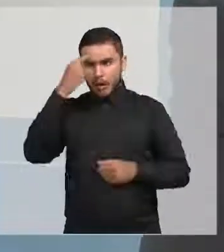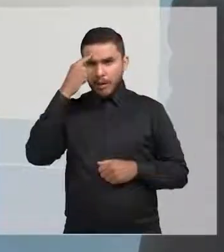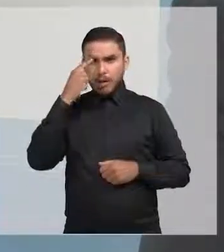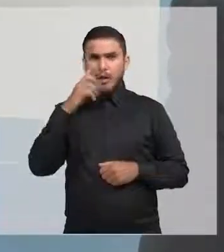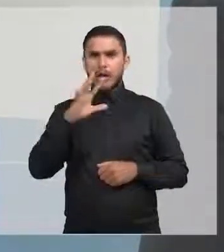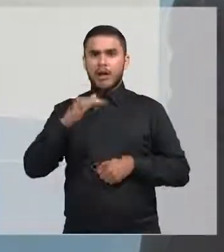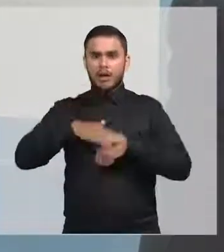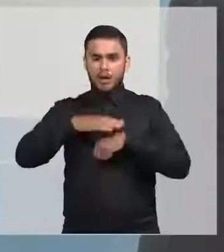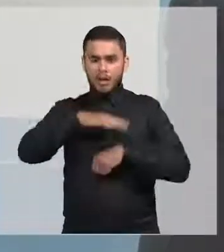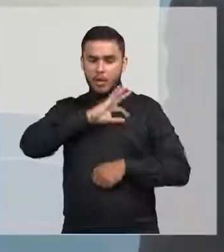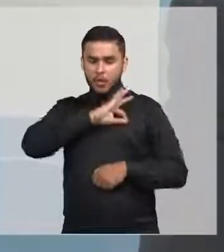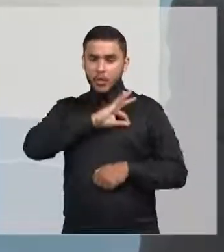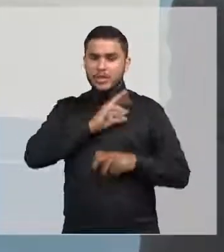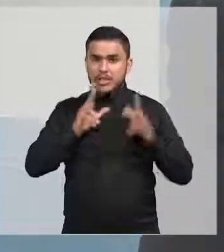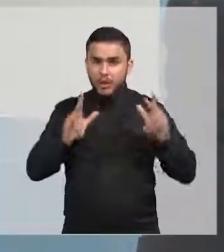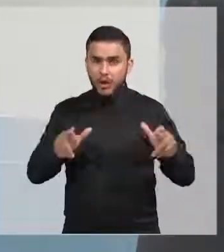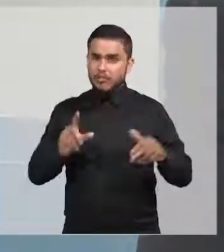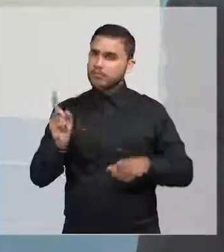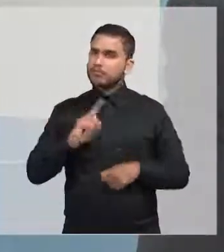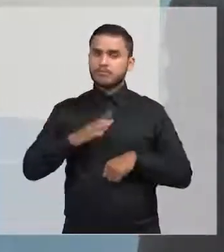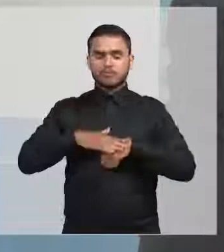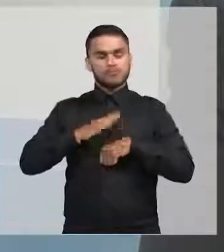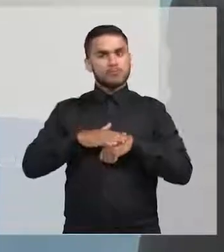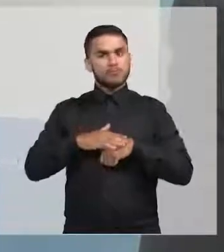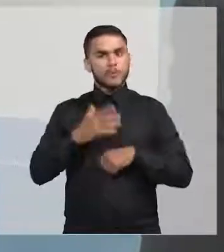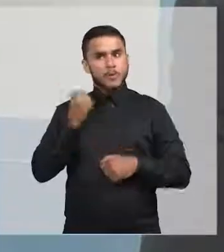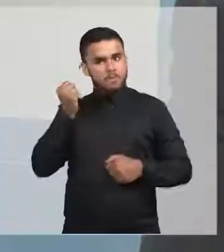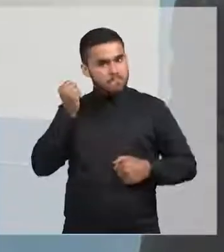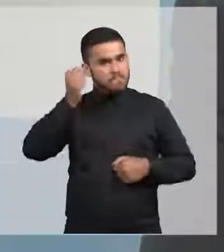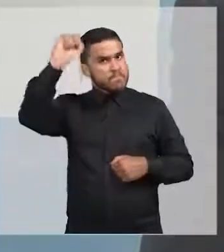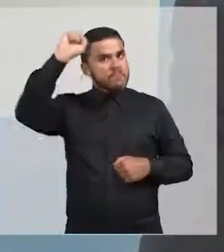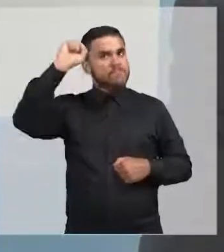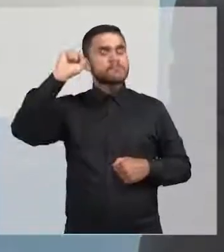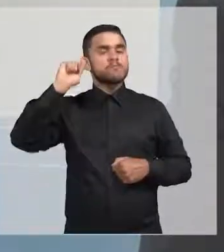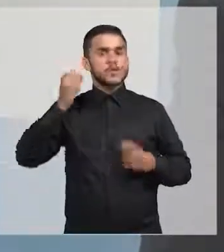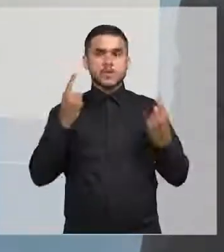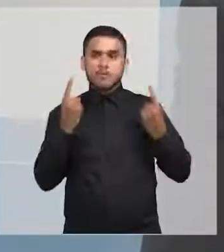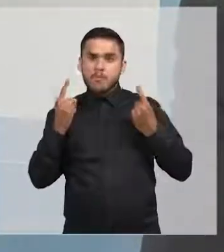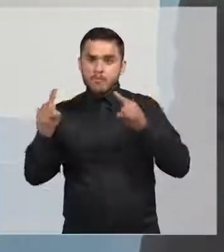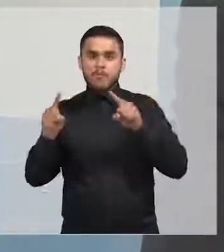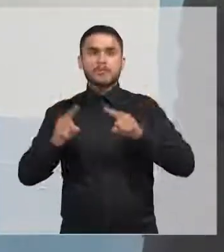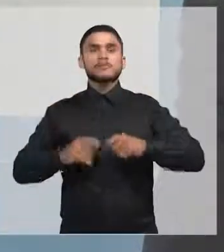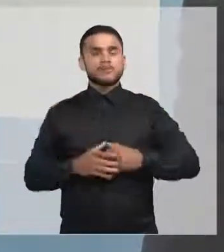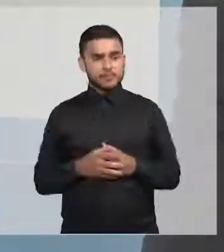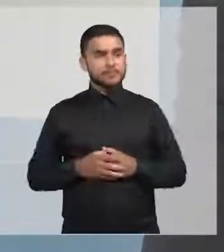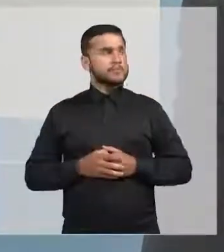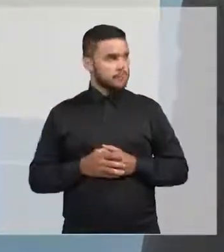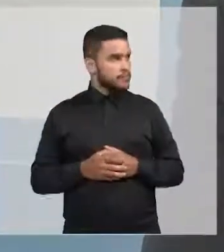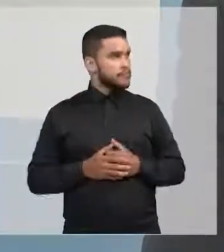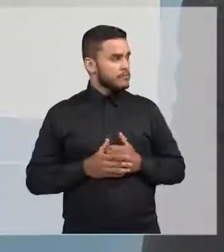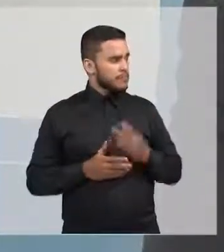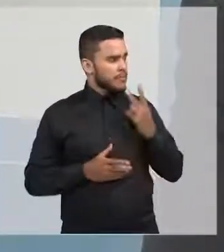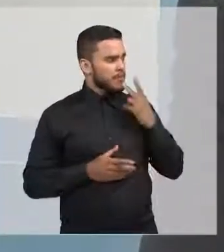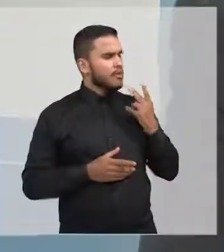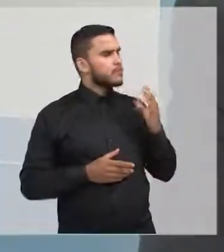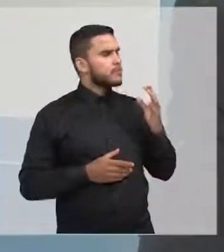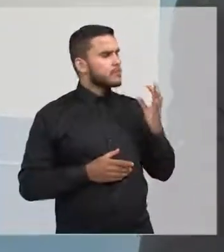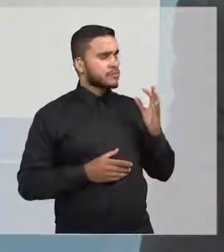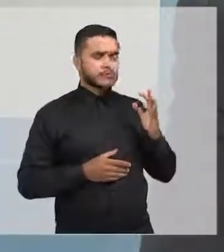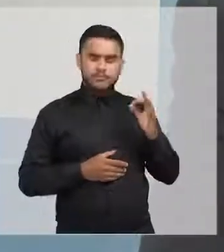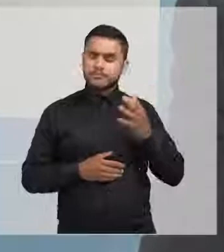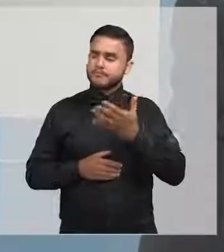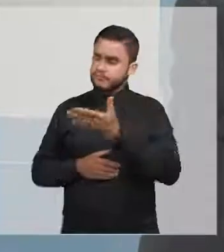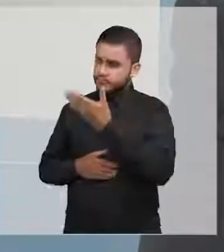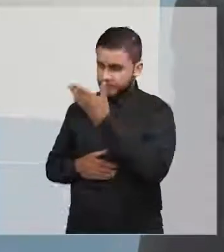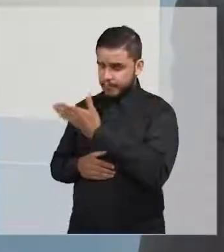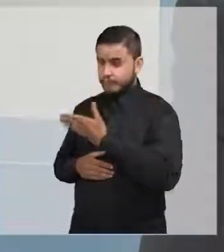colocou, que seria tudo isso combinado antes da eleição. Então, eu reafirmo, eu acredito que sim. Esse é o lado negativo, porque eu acho que um magistrado não pode